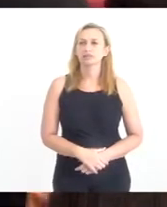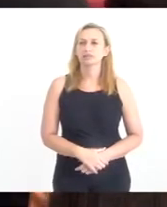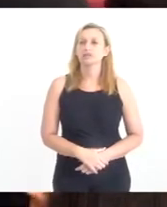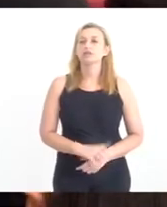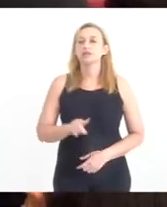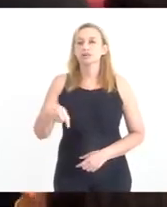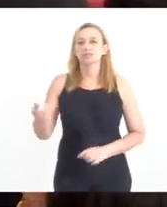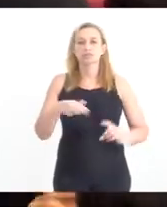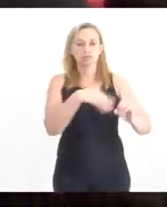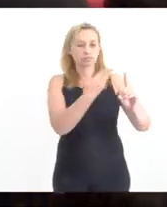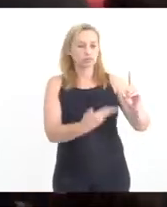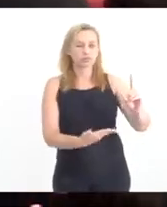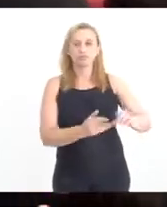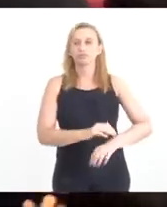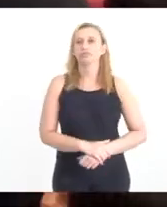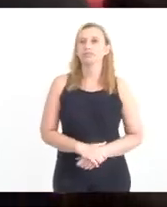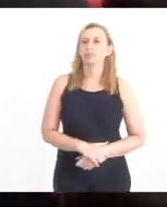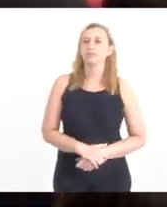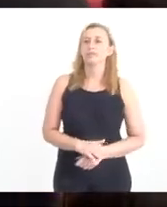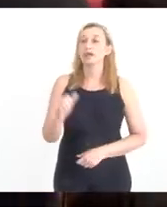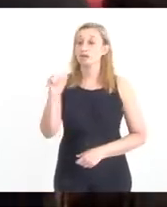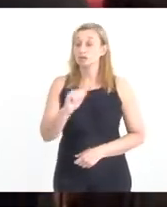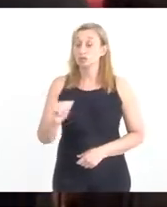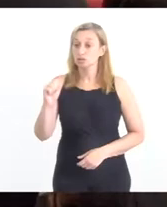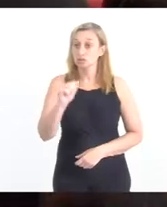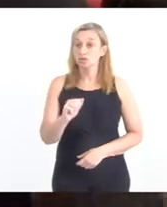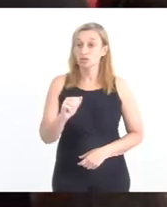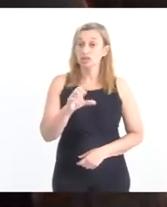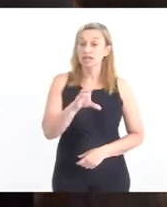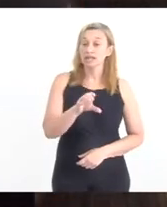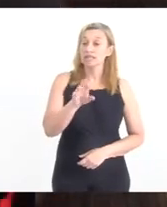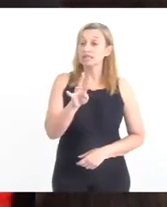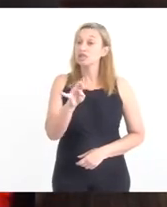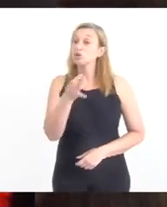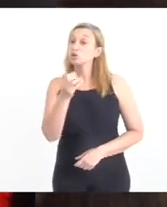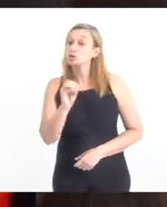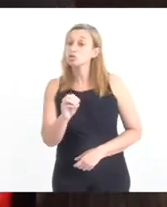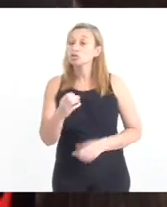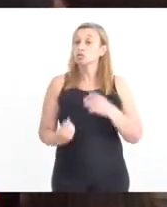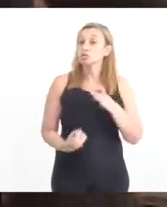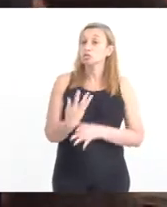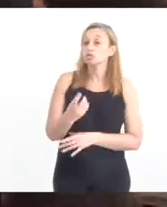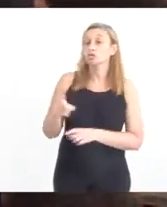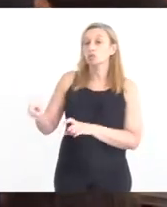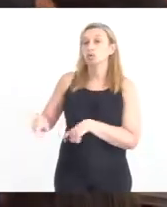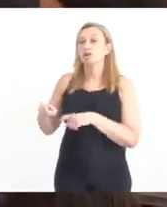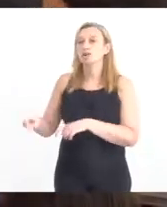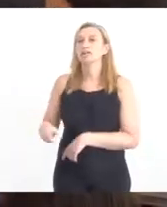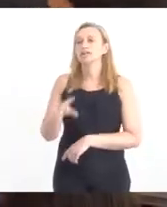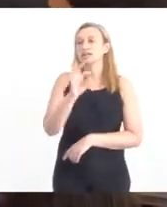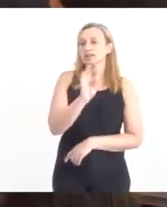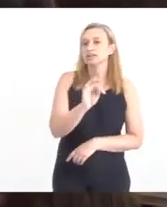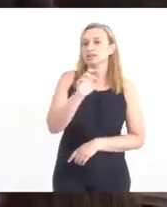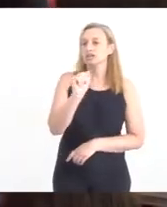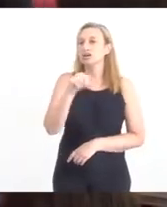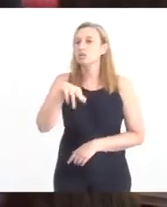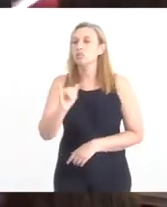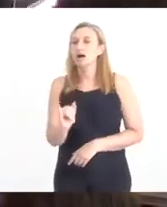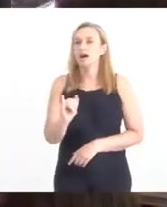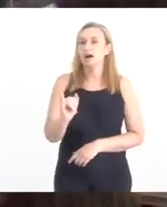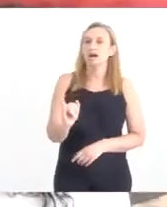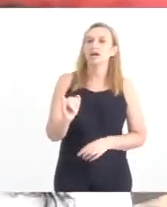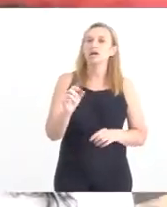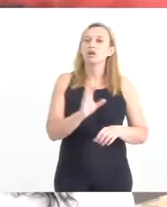a próxima homenagem é para a Associação dos citricultores e Produtores Rurais de Tanguá que dão cursos gratuitos